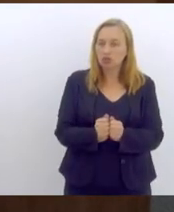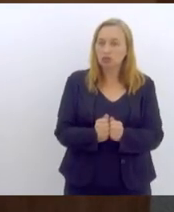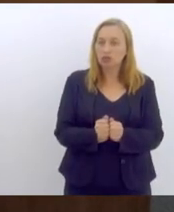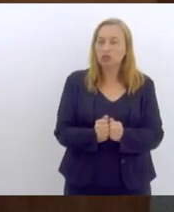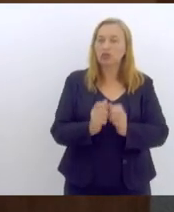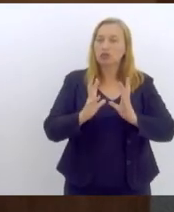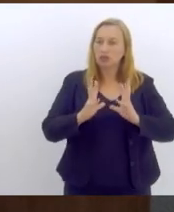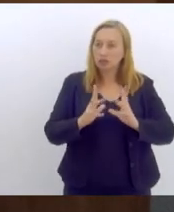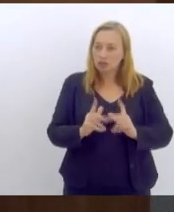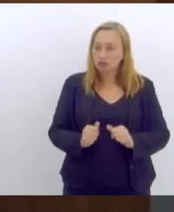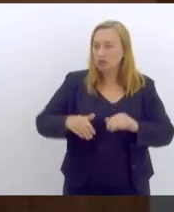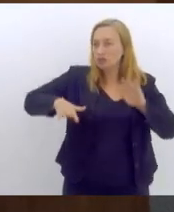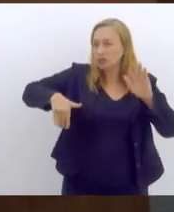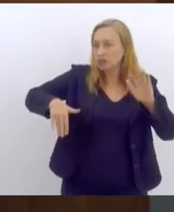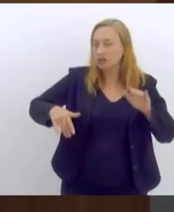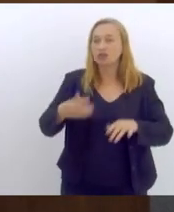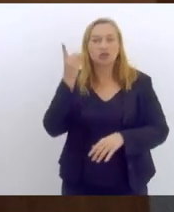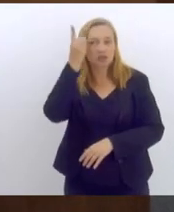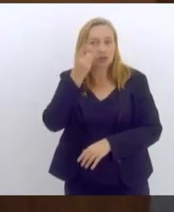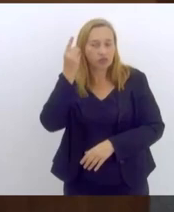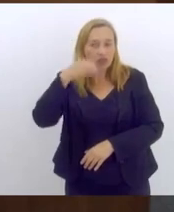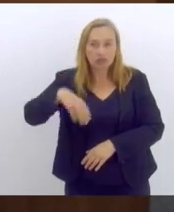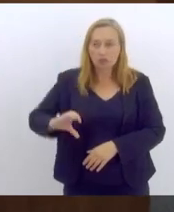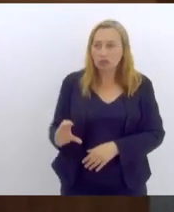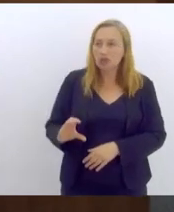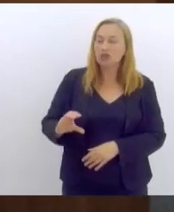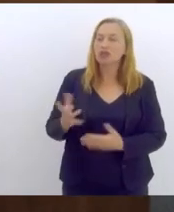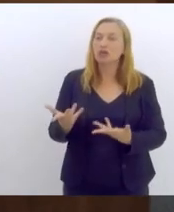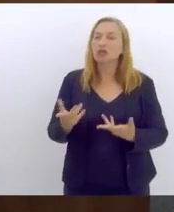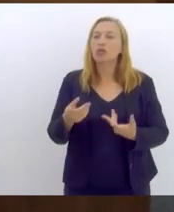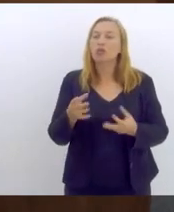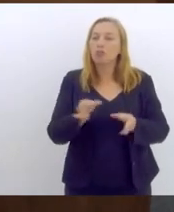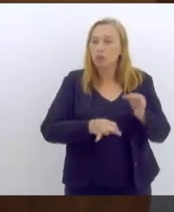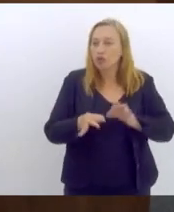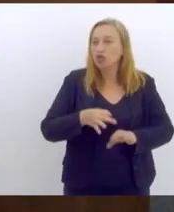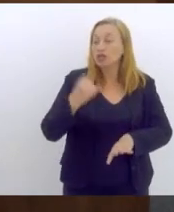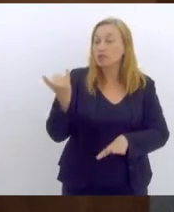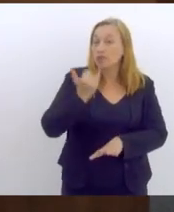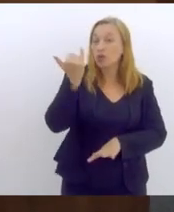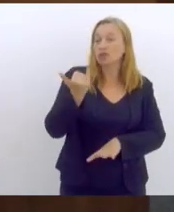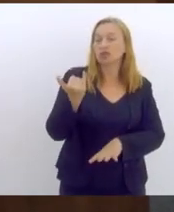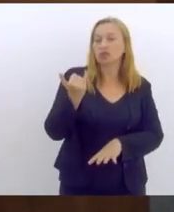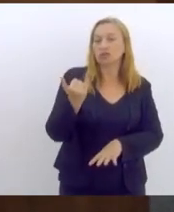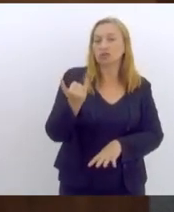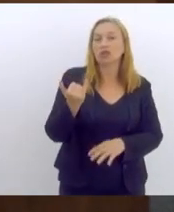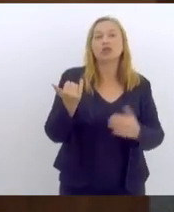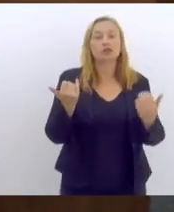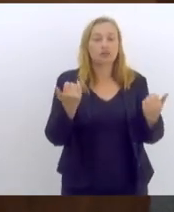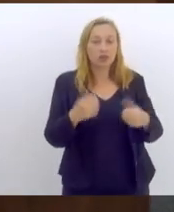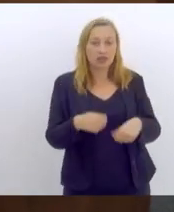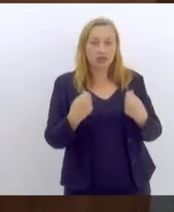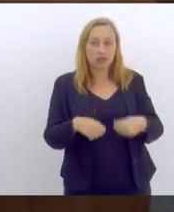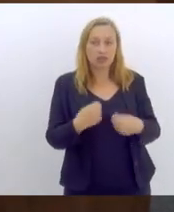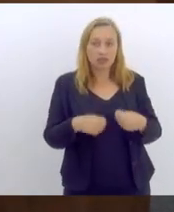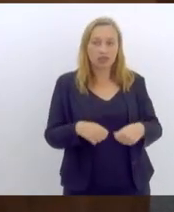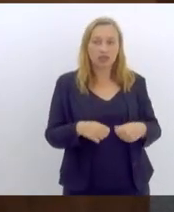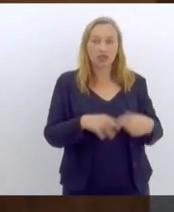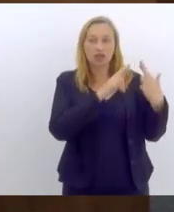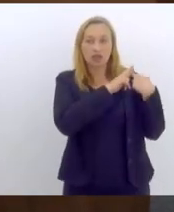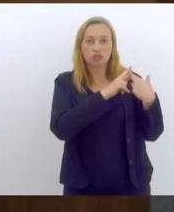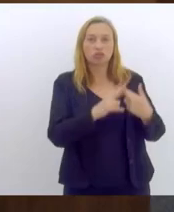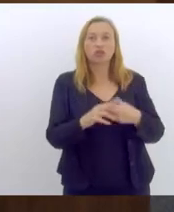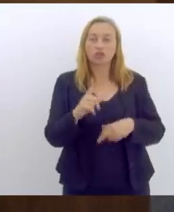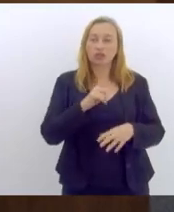nossas orlas. E o deputado Carlos Mink traz um projeto de extrema importância para aquilo que devemos ter de